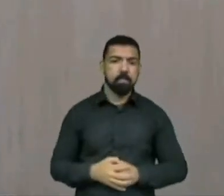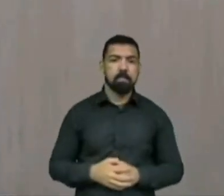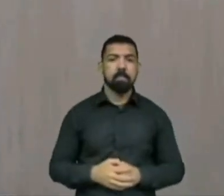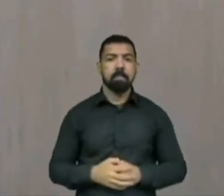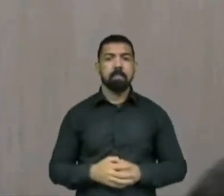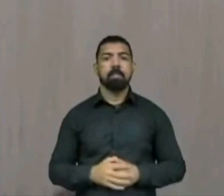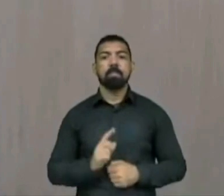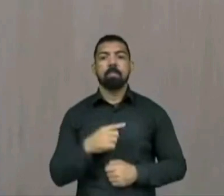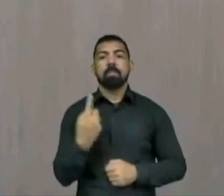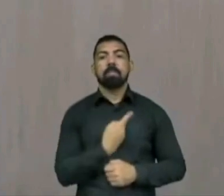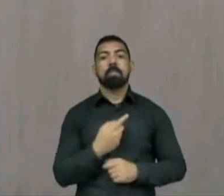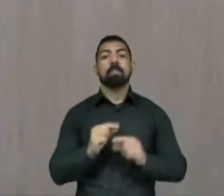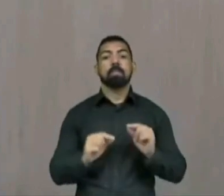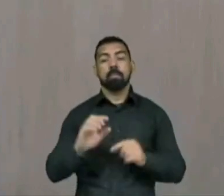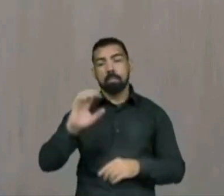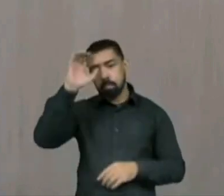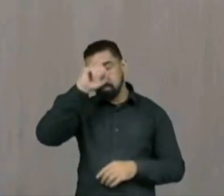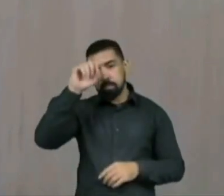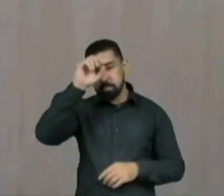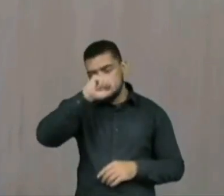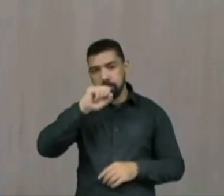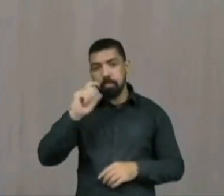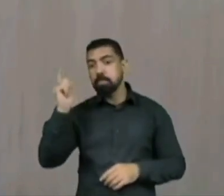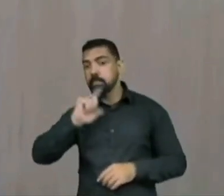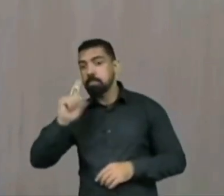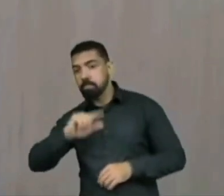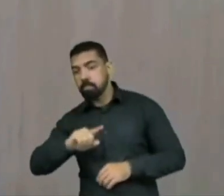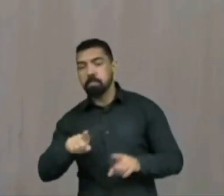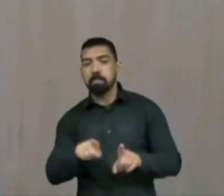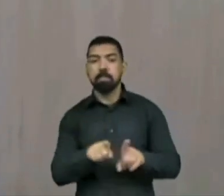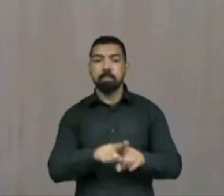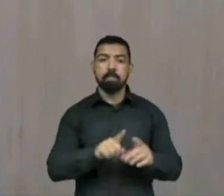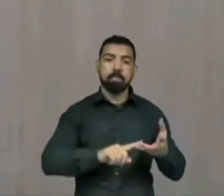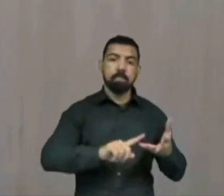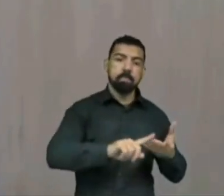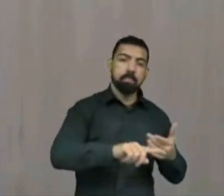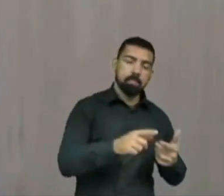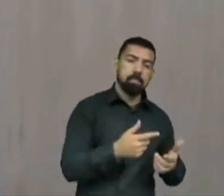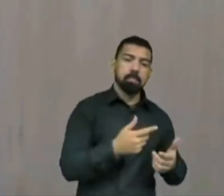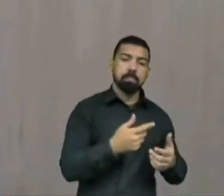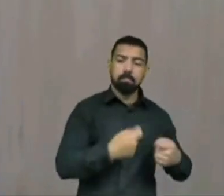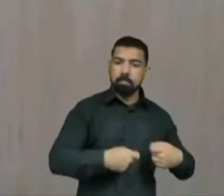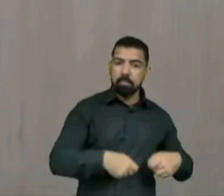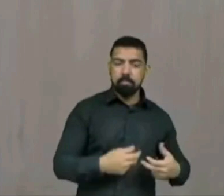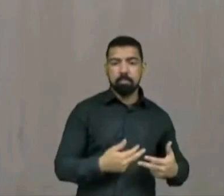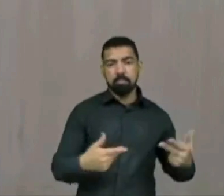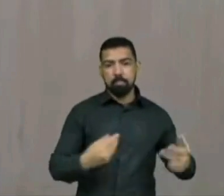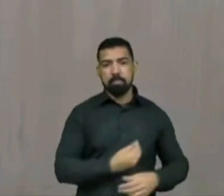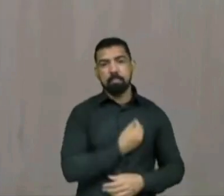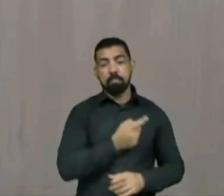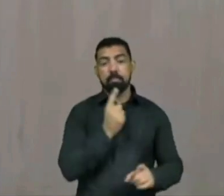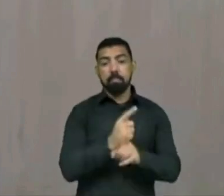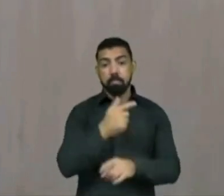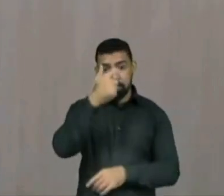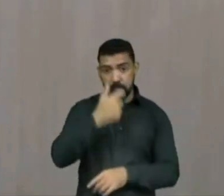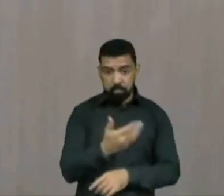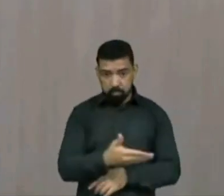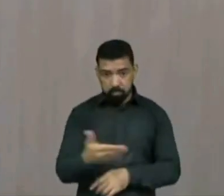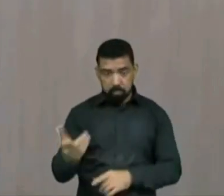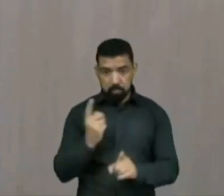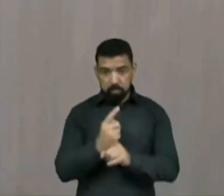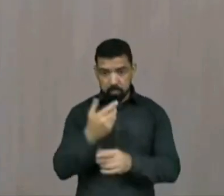somos capazes de aprender com os êxitos e as vicissitudes da vida. Encontrarão em mim, Vossas